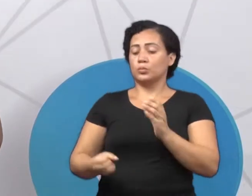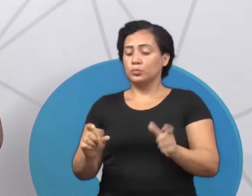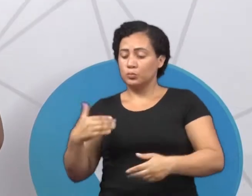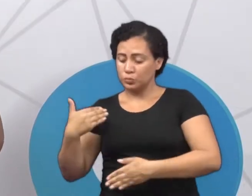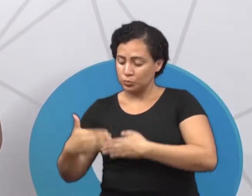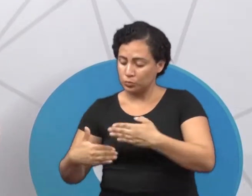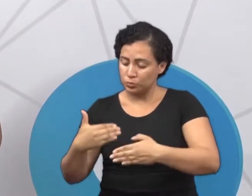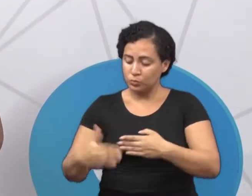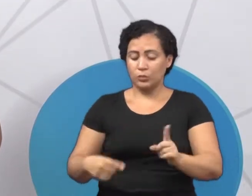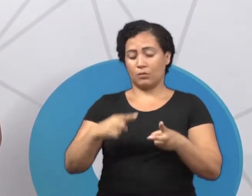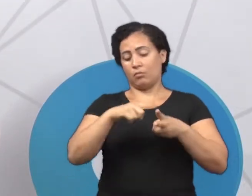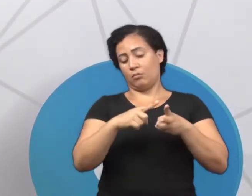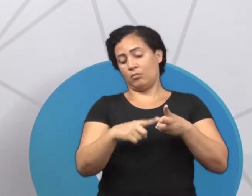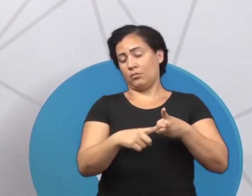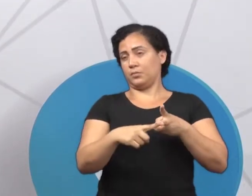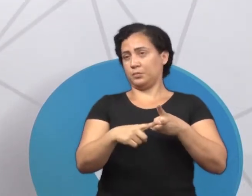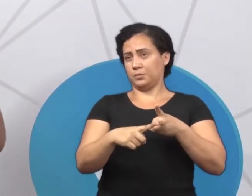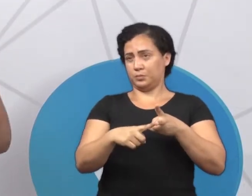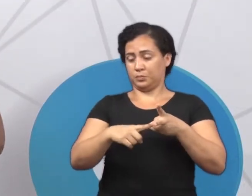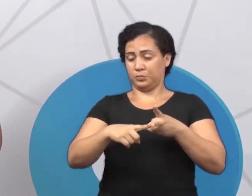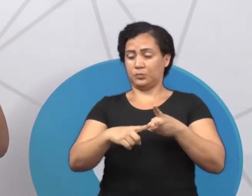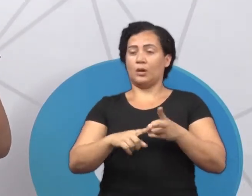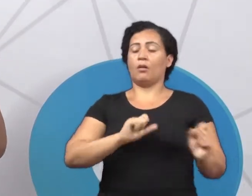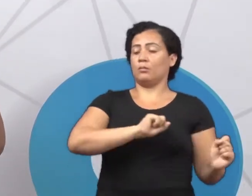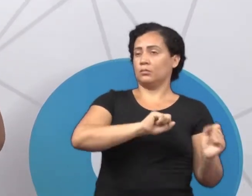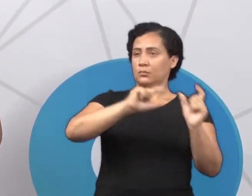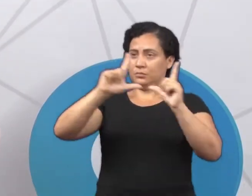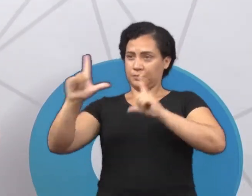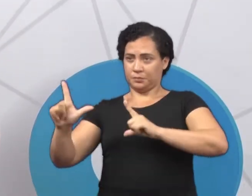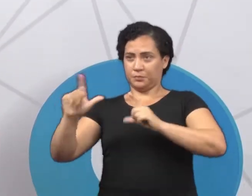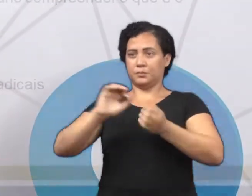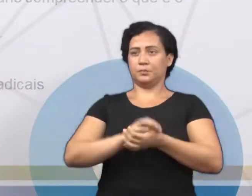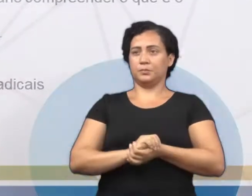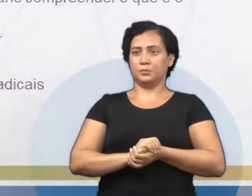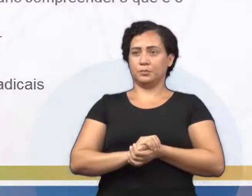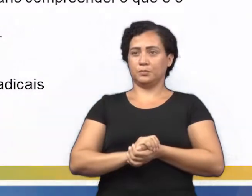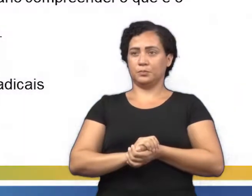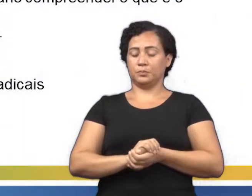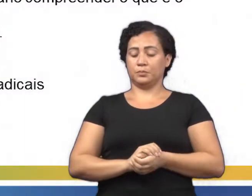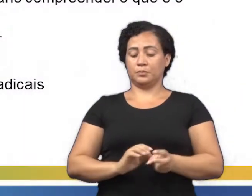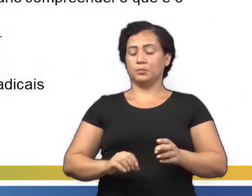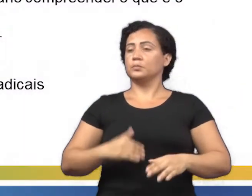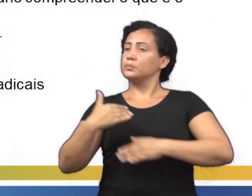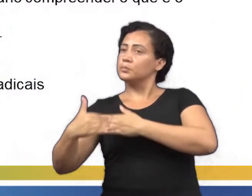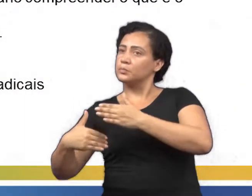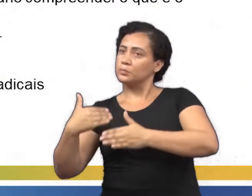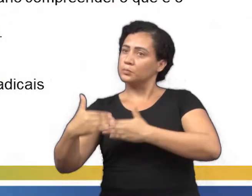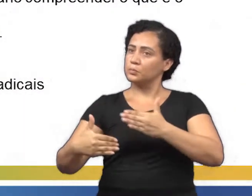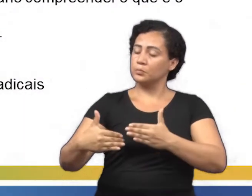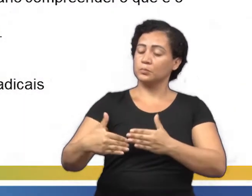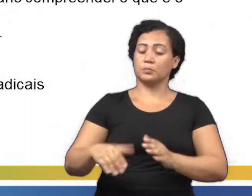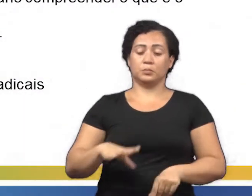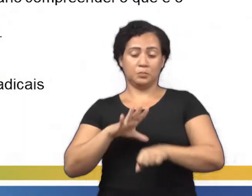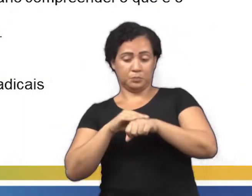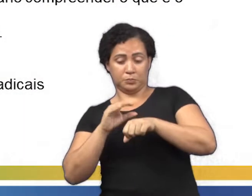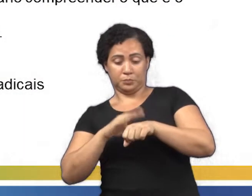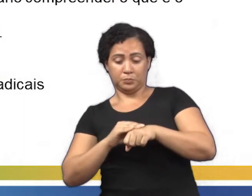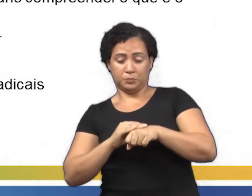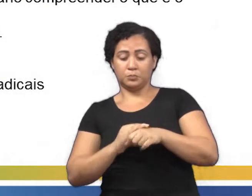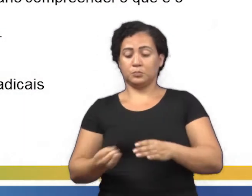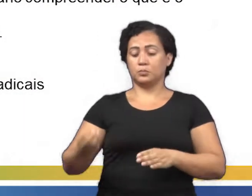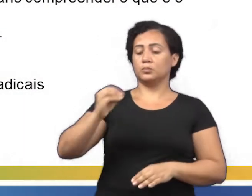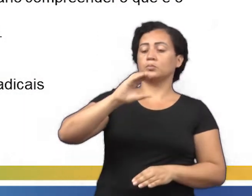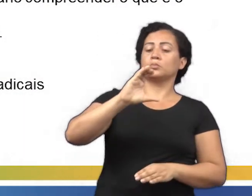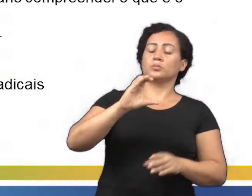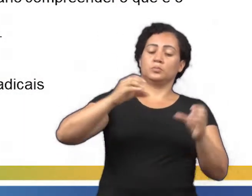principalmente por dois processos. Vamos acompanhar no slide? Então, esses processos se chamam